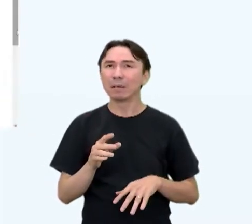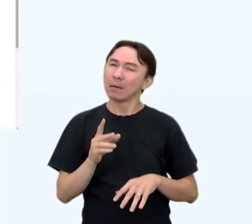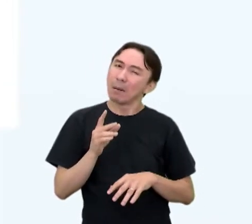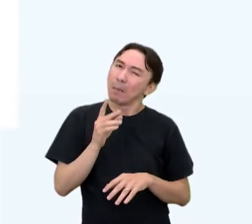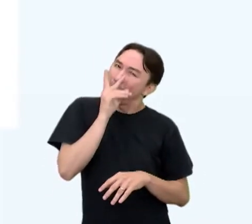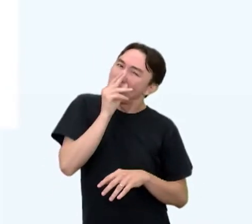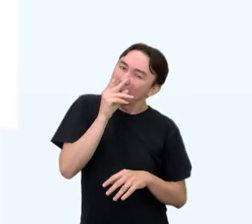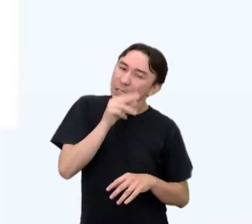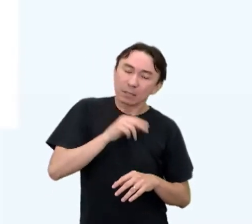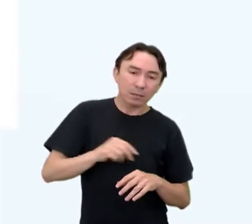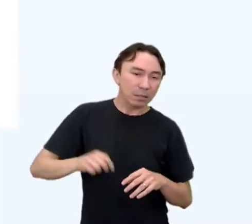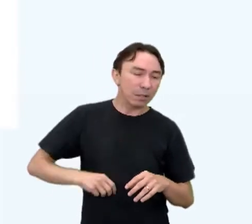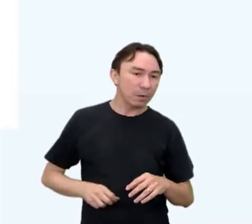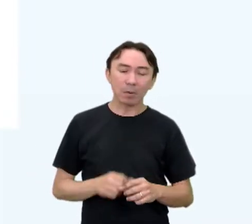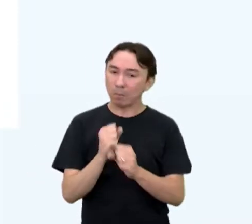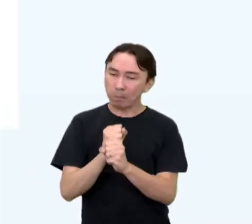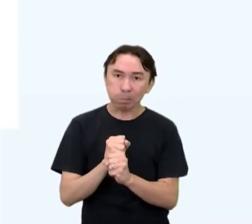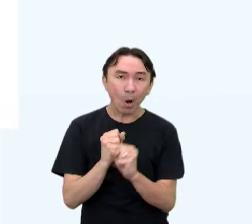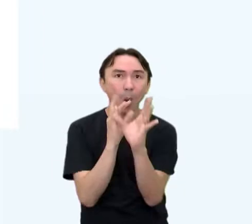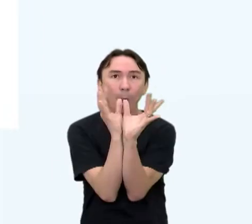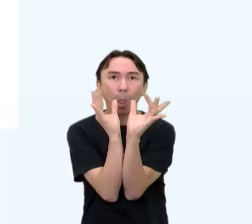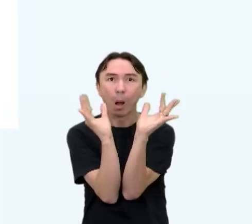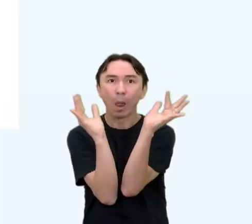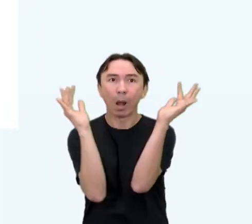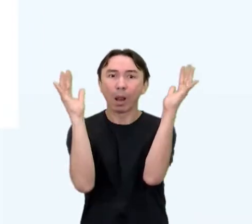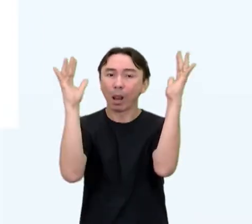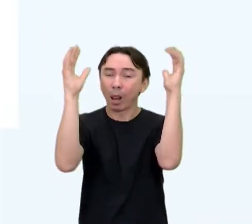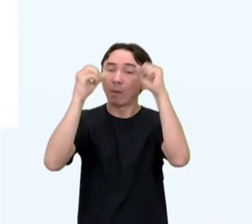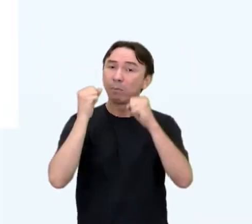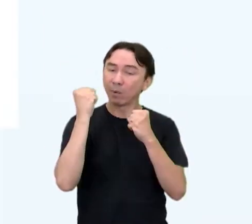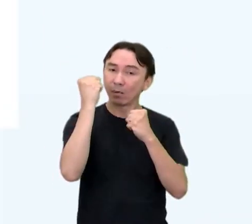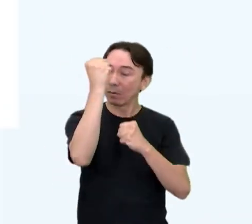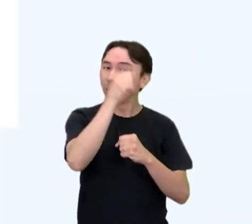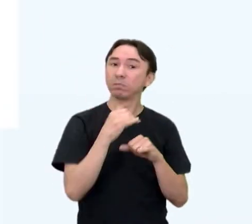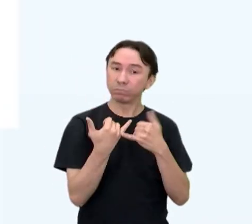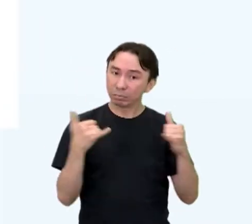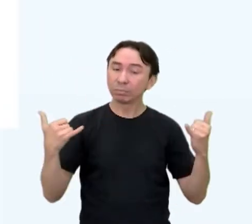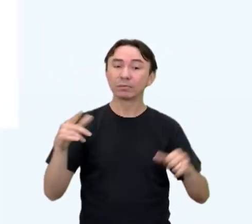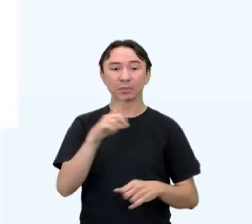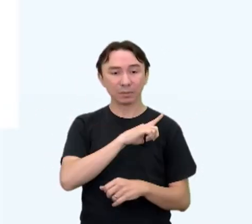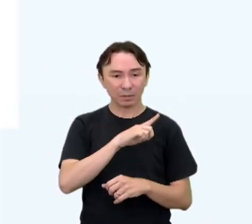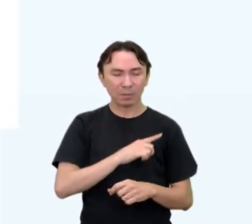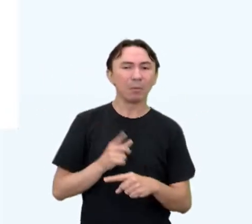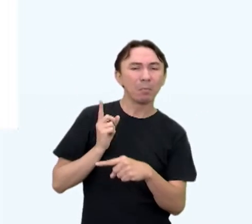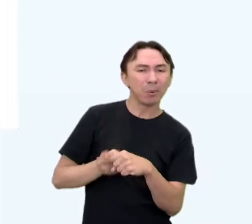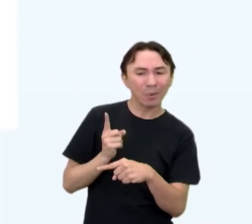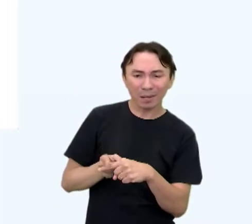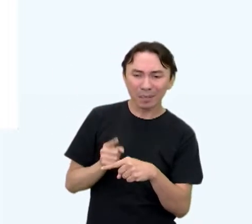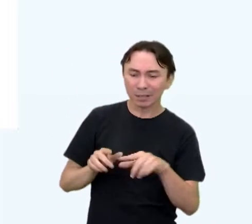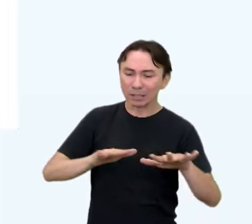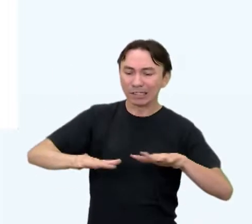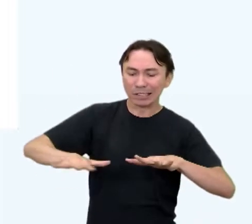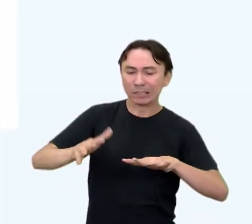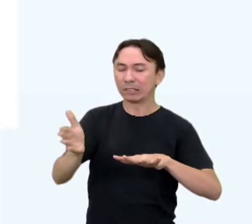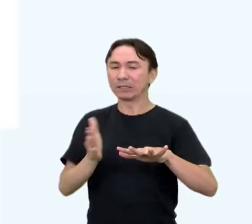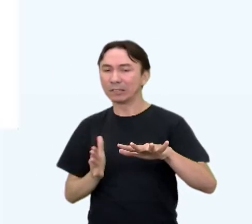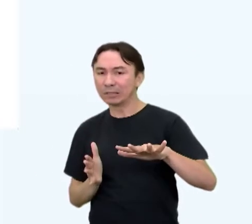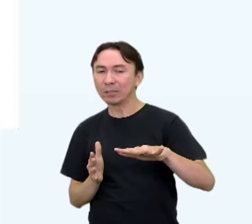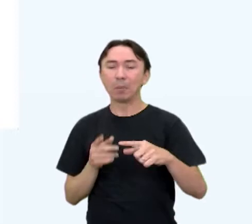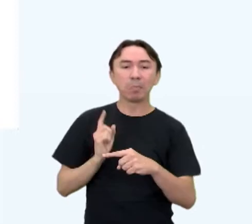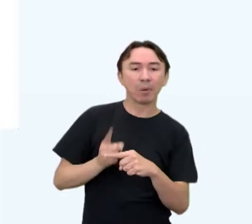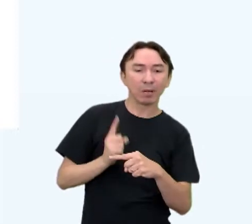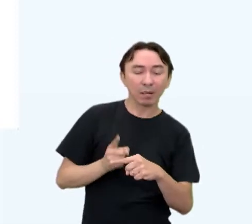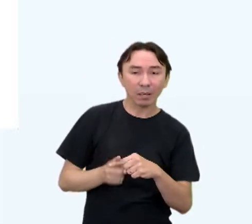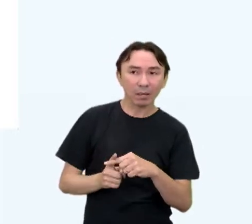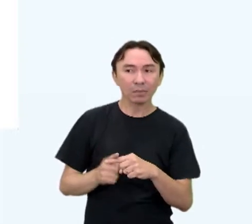atômica. Então, ter um histórico também da sismicidade, entender por que esses tremores acontecem é fundamental para o país e